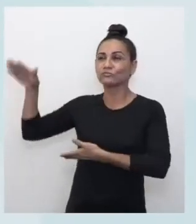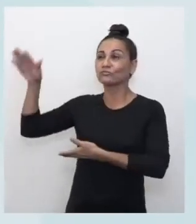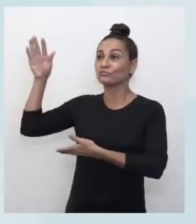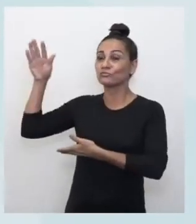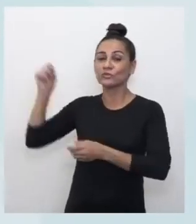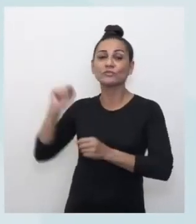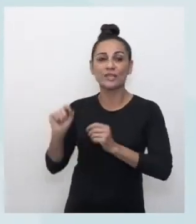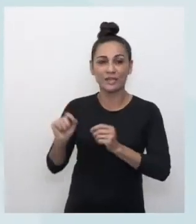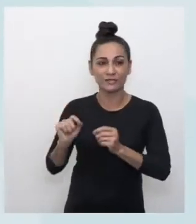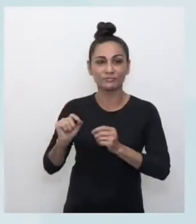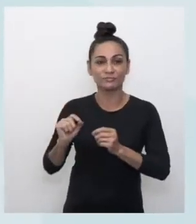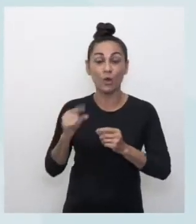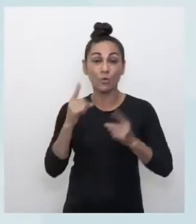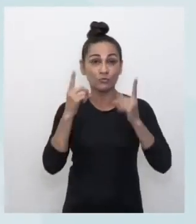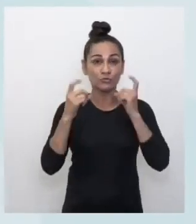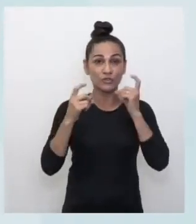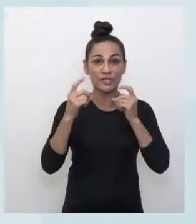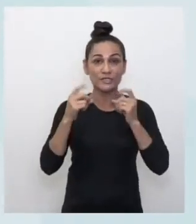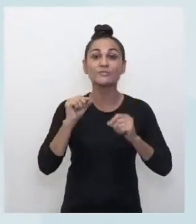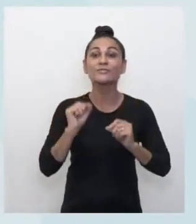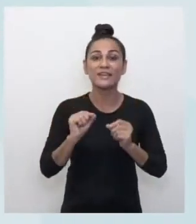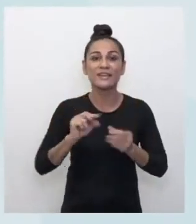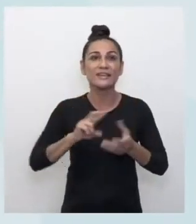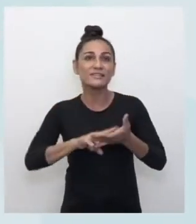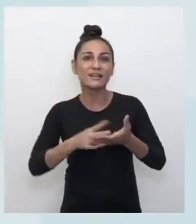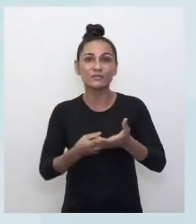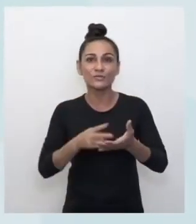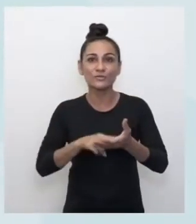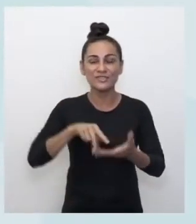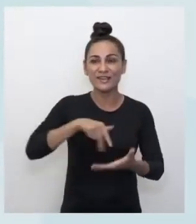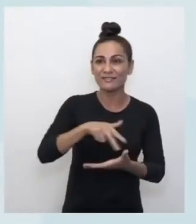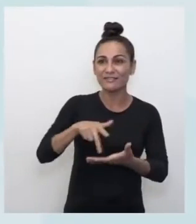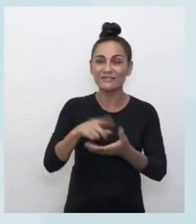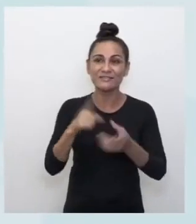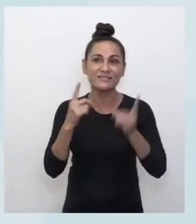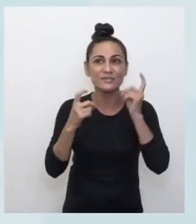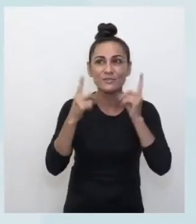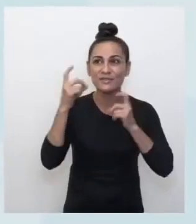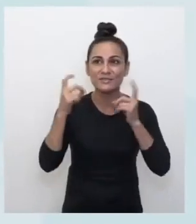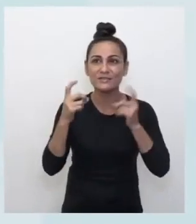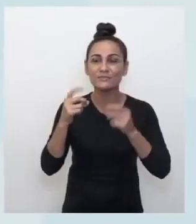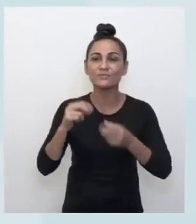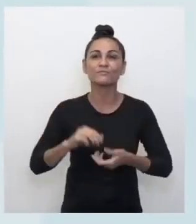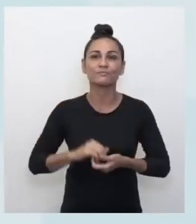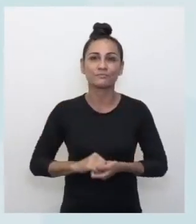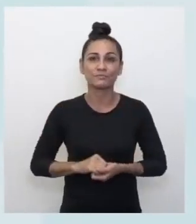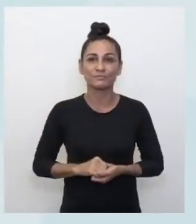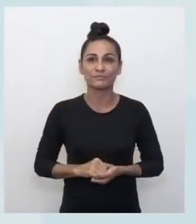tá? Então, isso traduz a dança novas possibilidades expressivas, né? Tá certo?